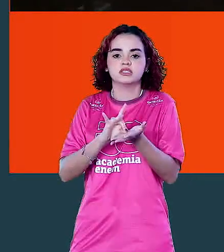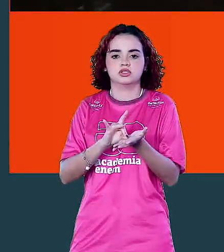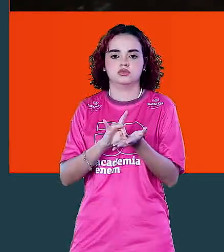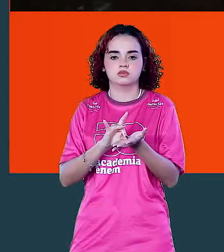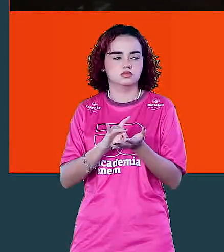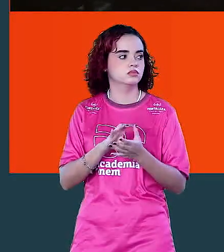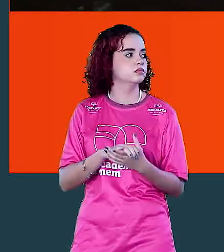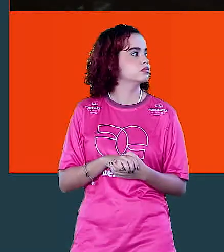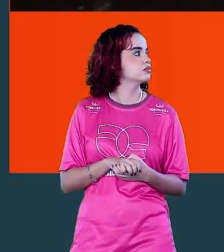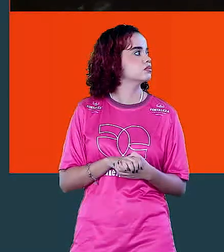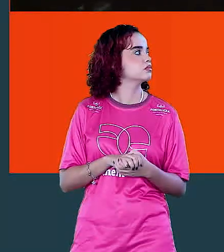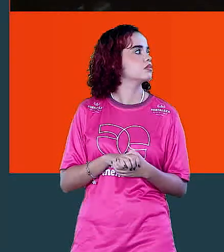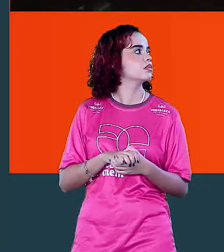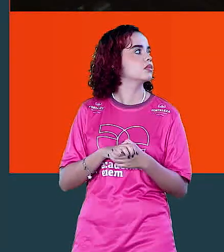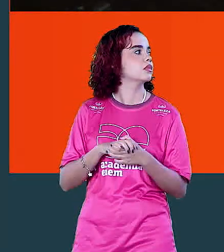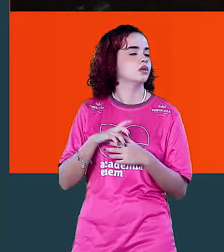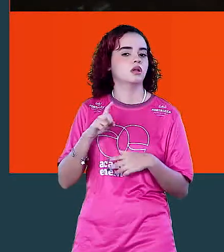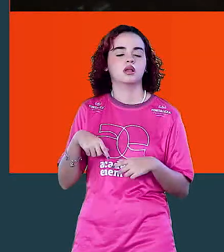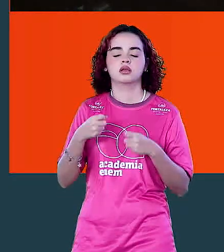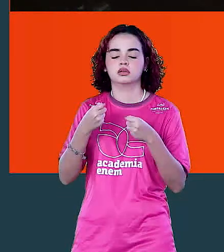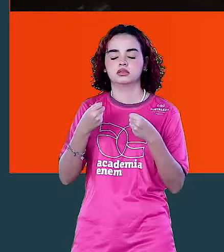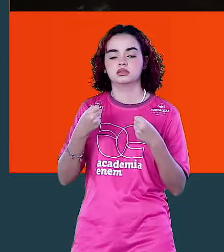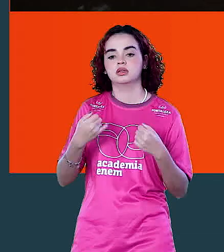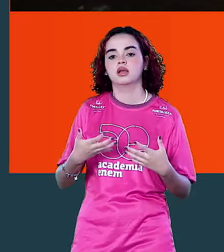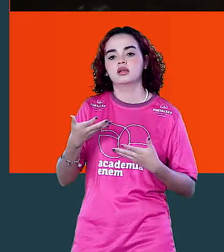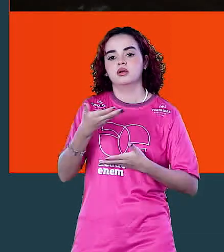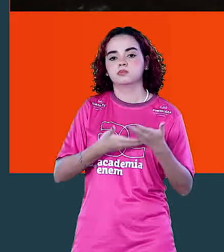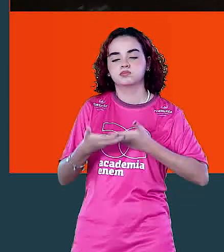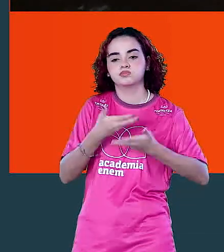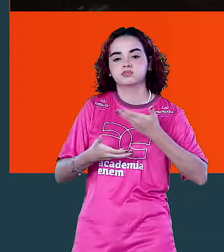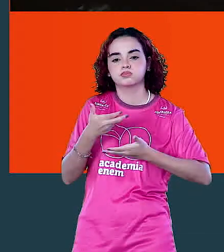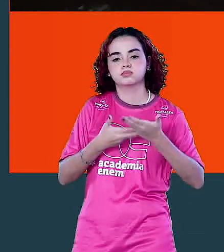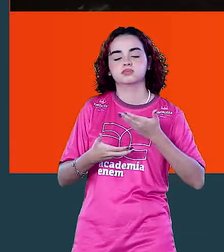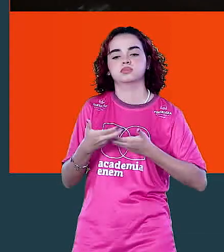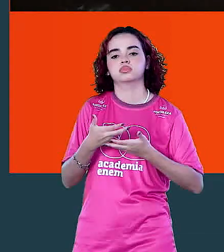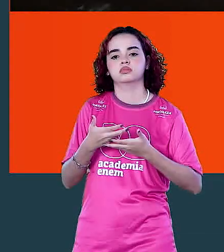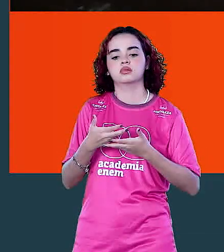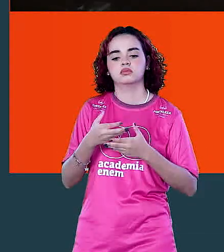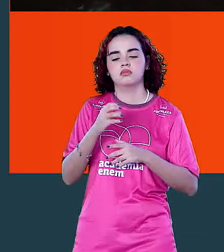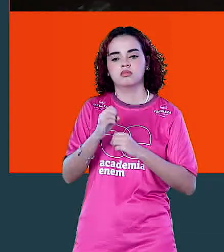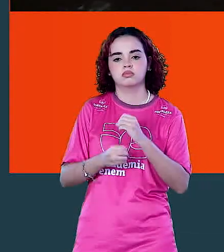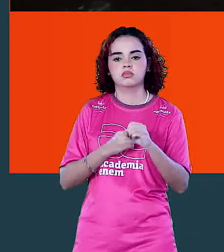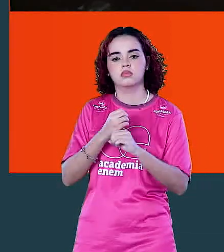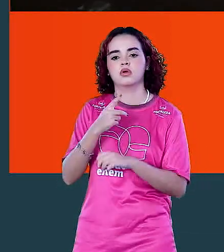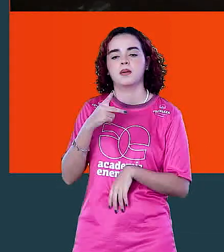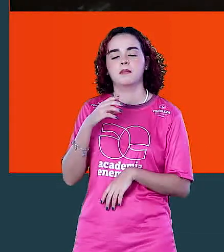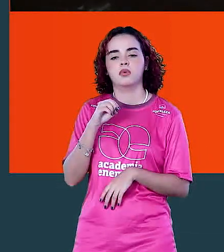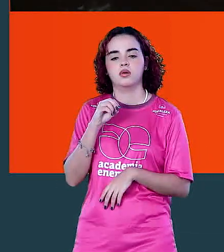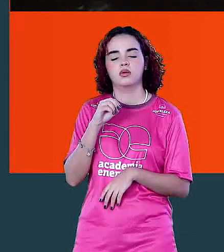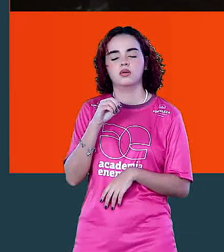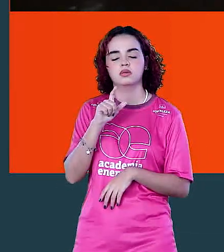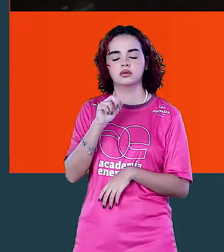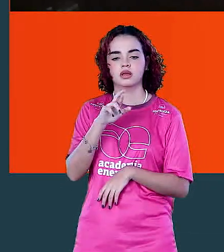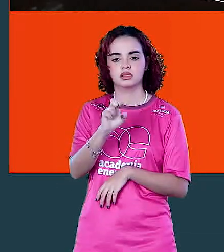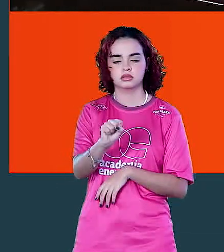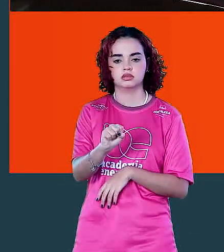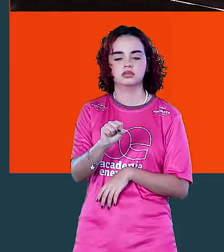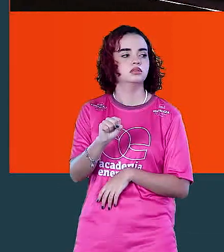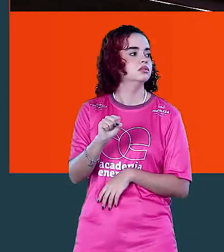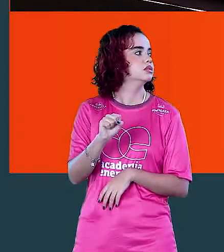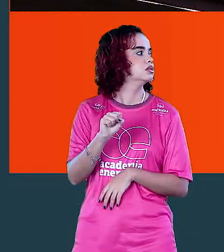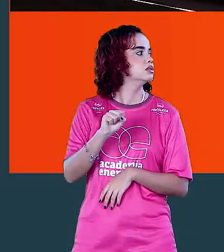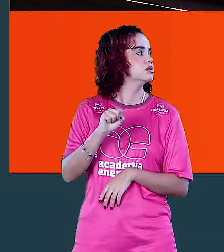moléculas polares interagindo diretamente com moléculas polares, sem o